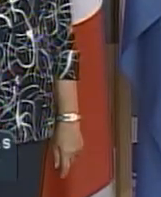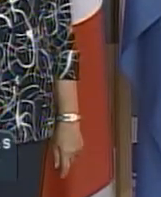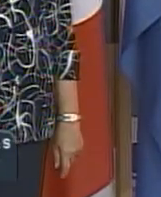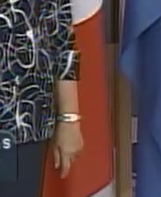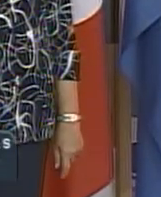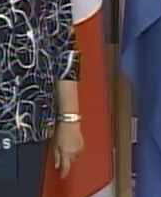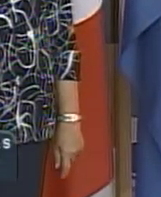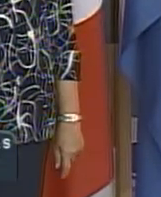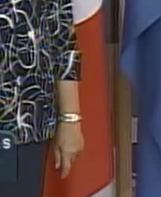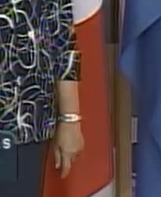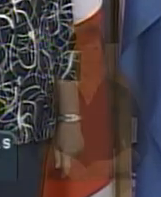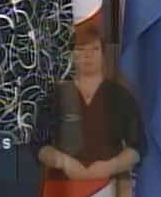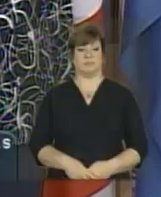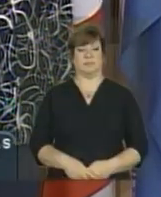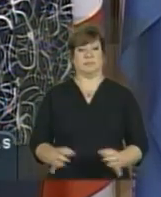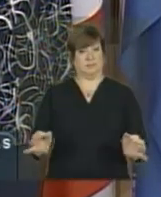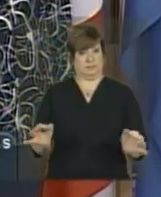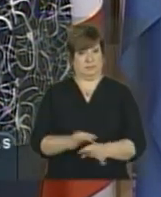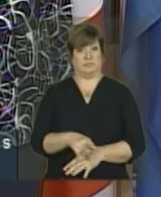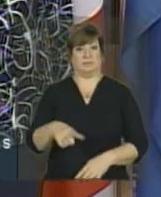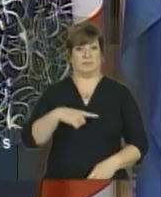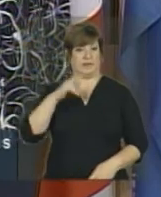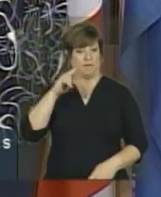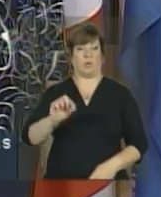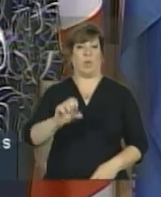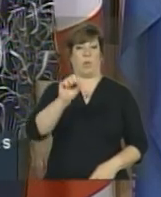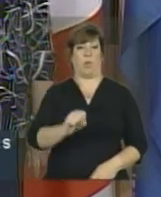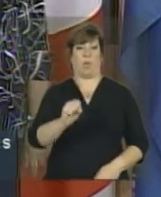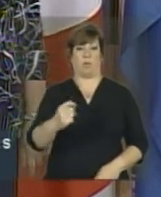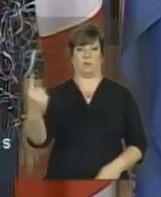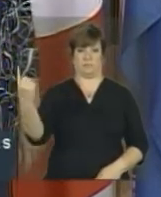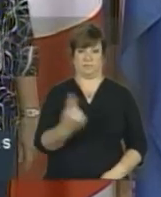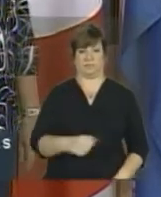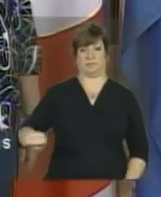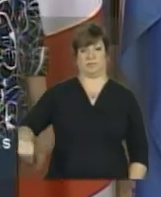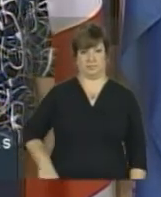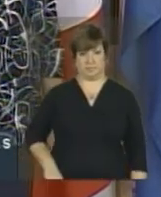Esta, você acaba de ver, o oitavo